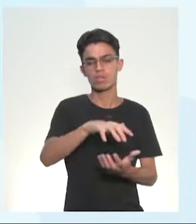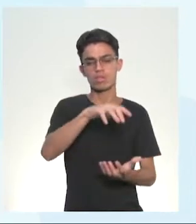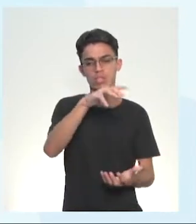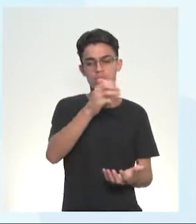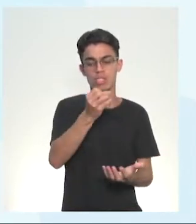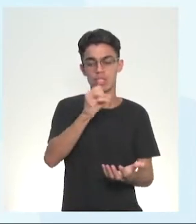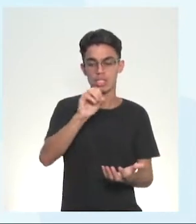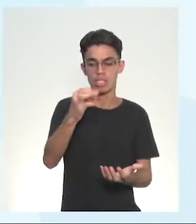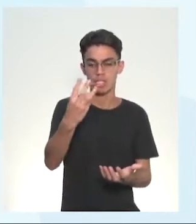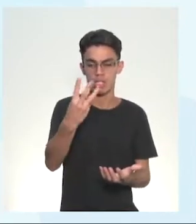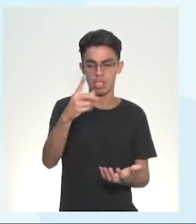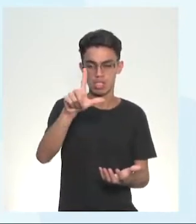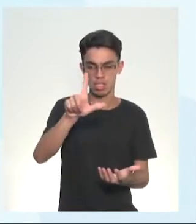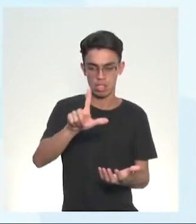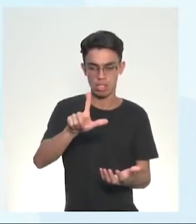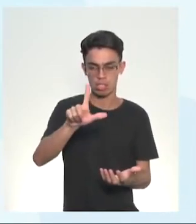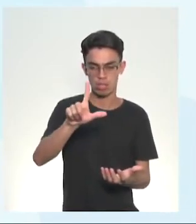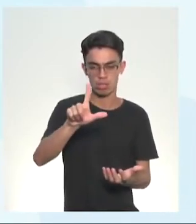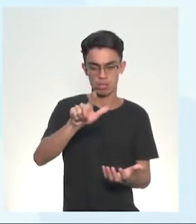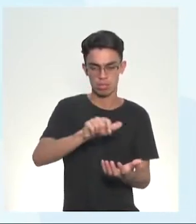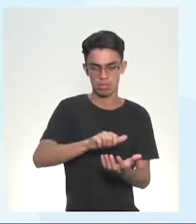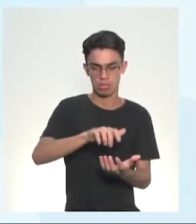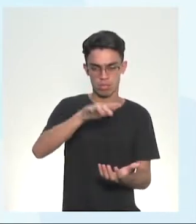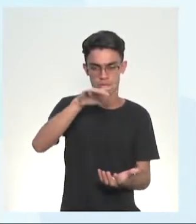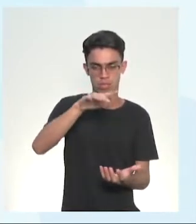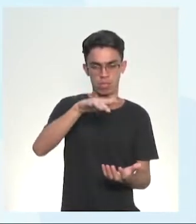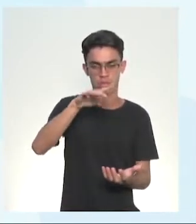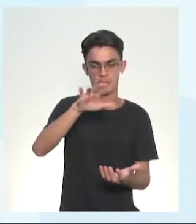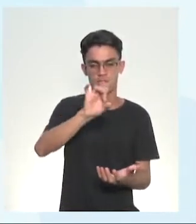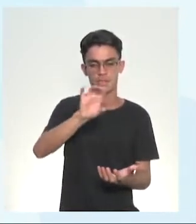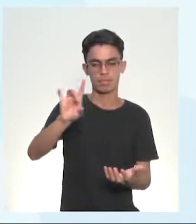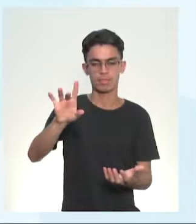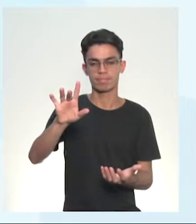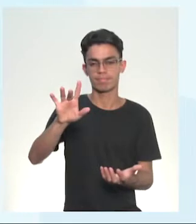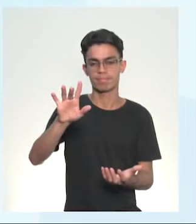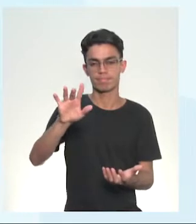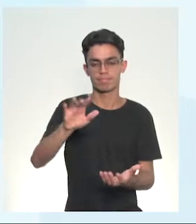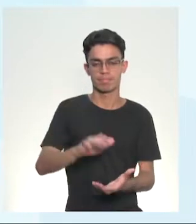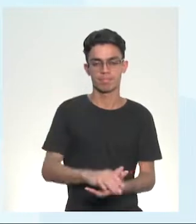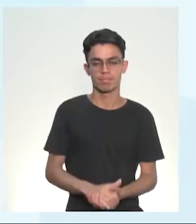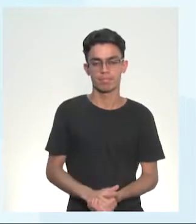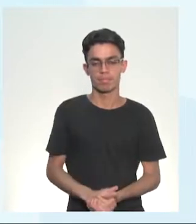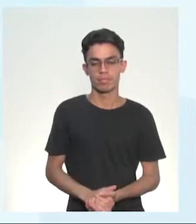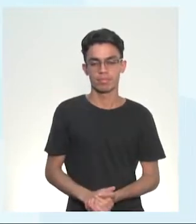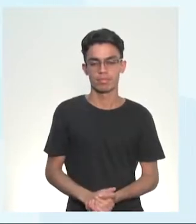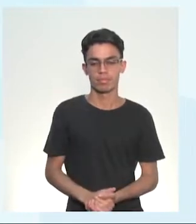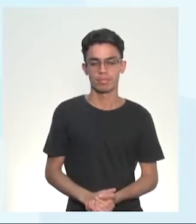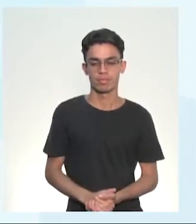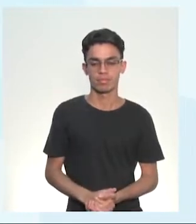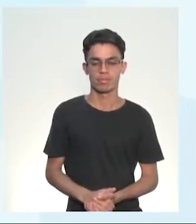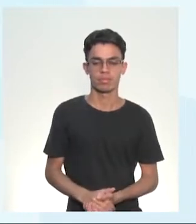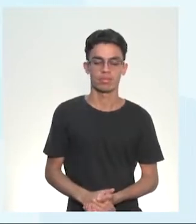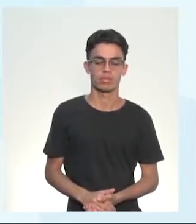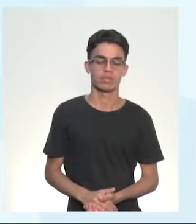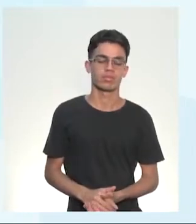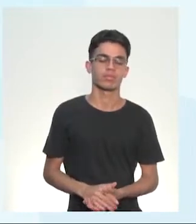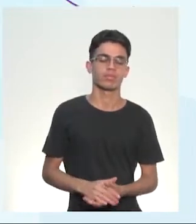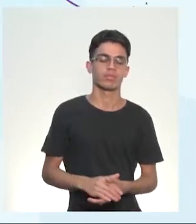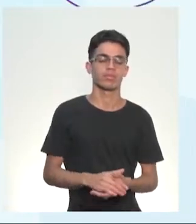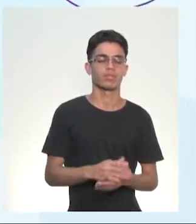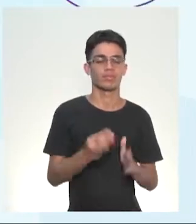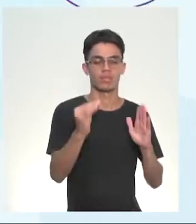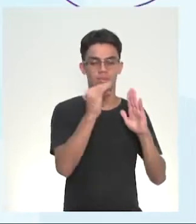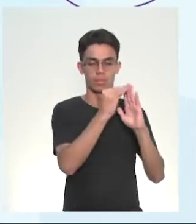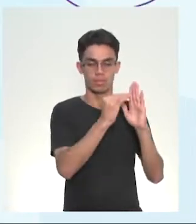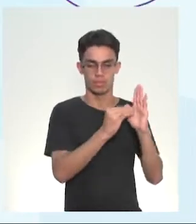cada recipiente? Então, observe que elas são inversamente proporcionais. Então, eu já coloquei aqui,